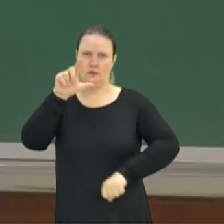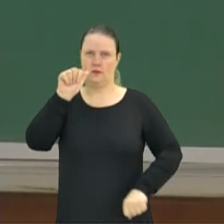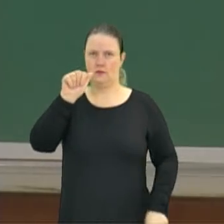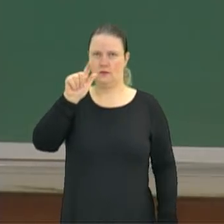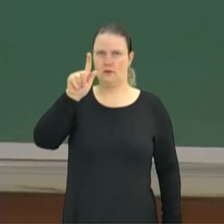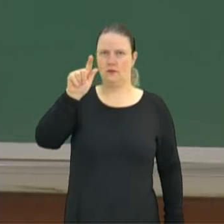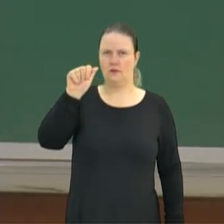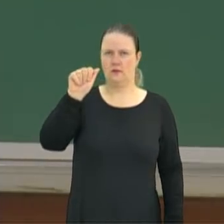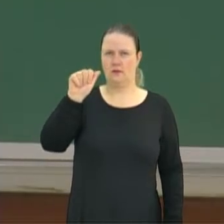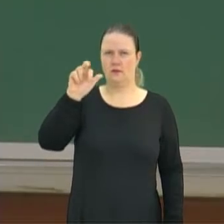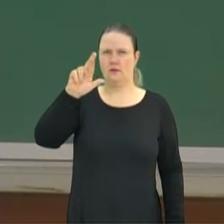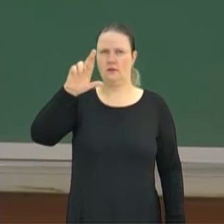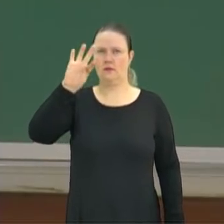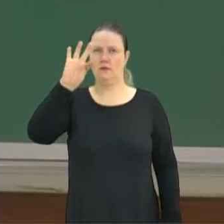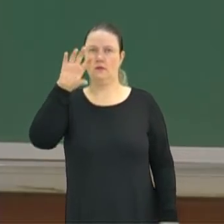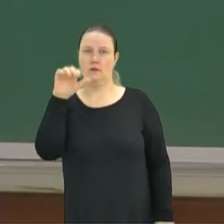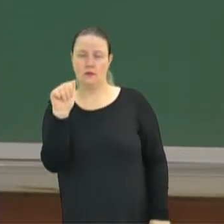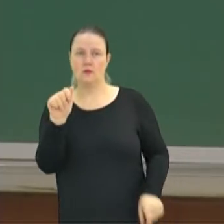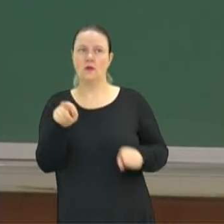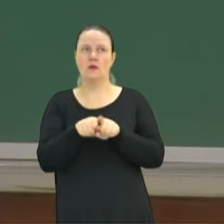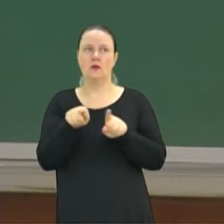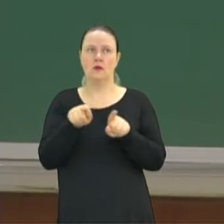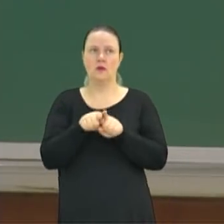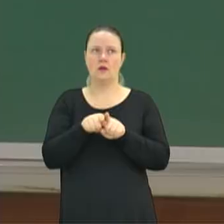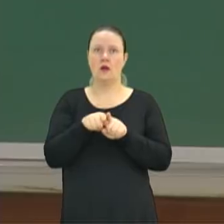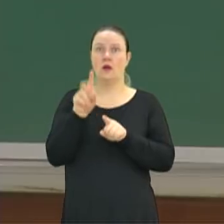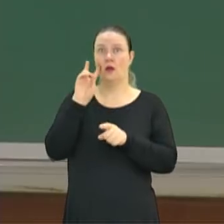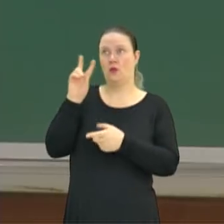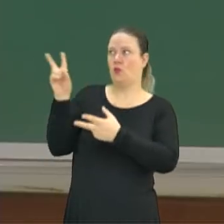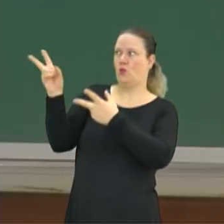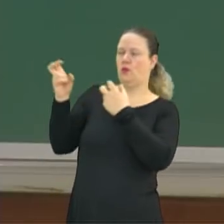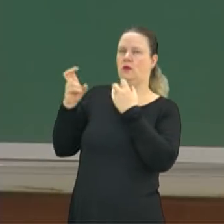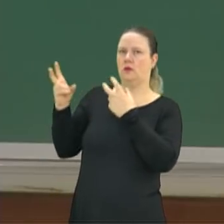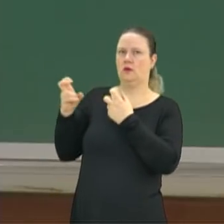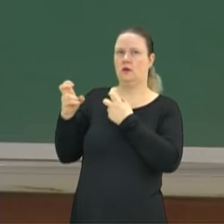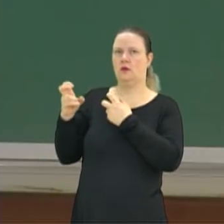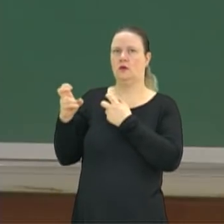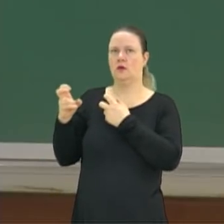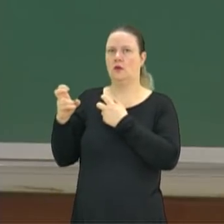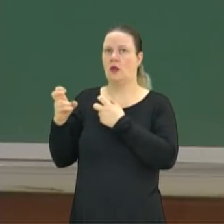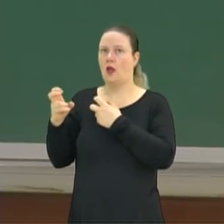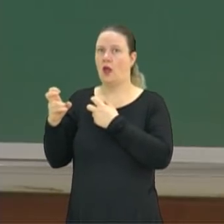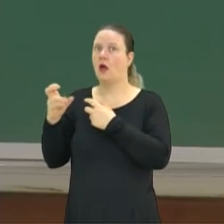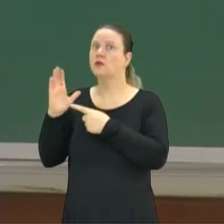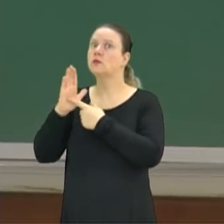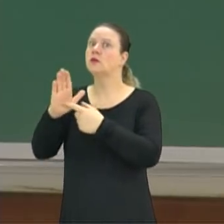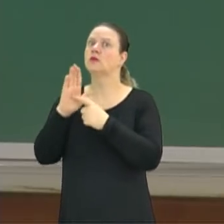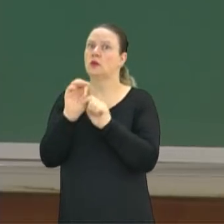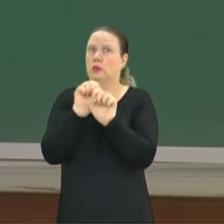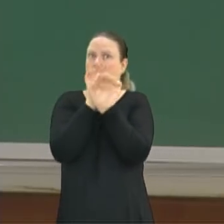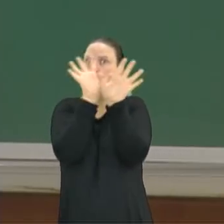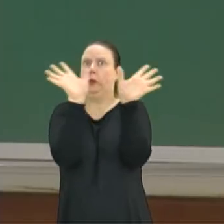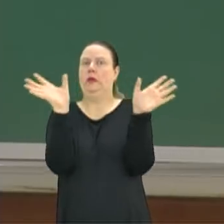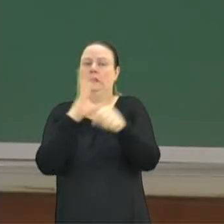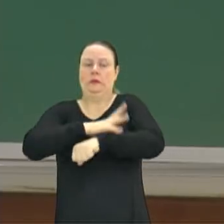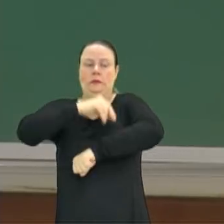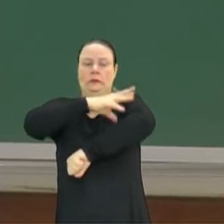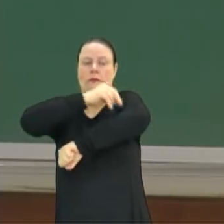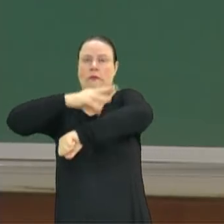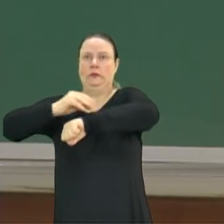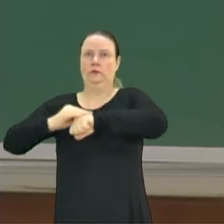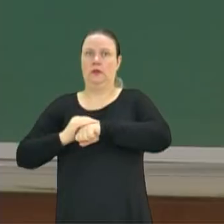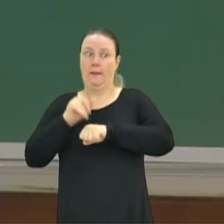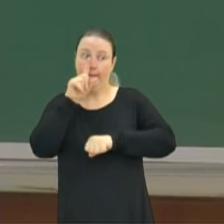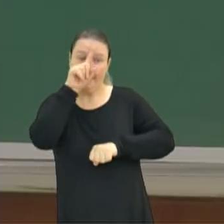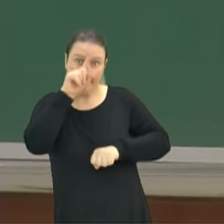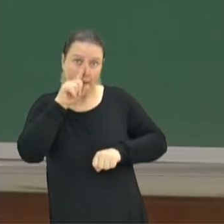as taturanas, quando elas têm essas estruturas bonitas ali, na verdade, elas estão te dando uma advertência, que elas são perigosas. Esses